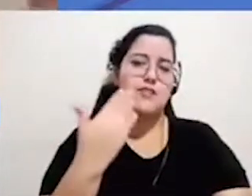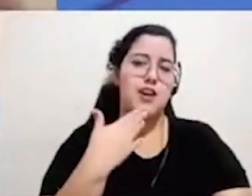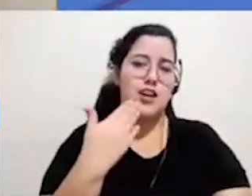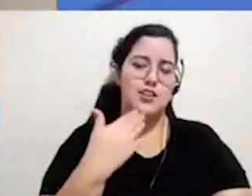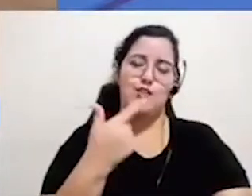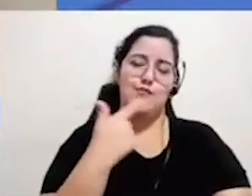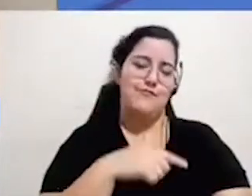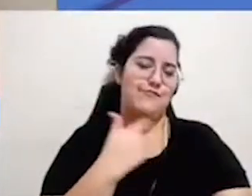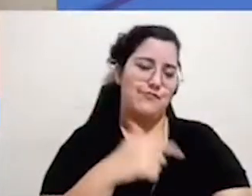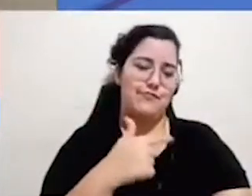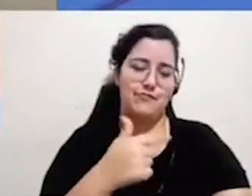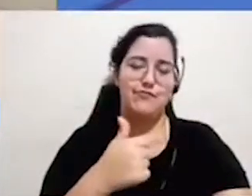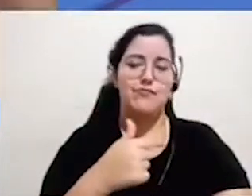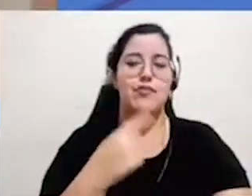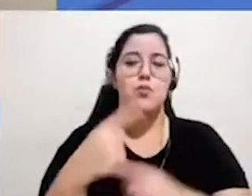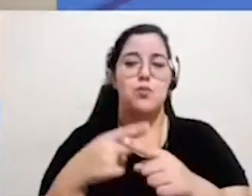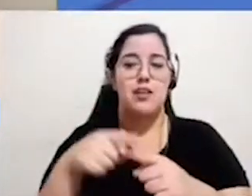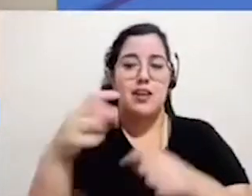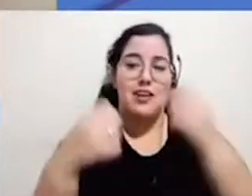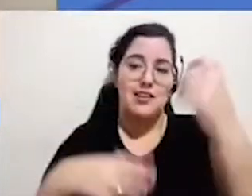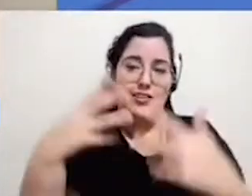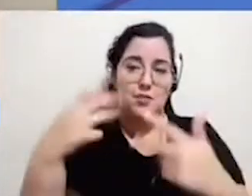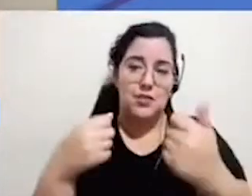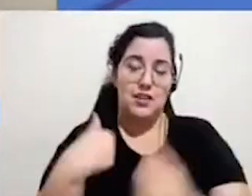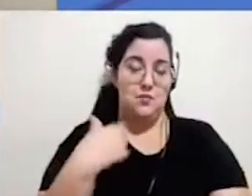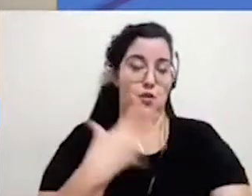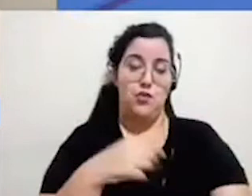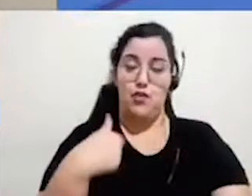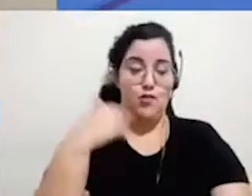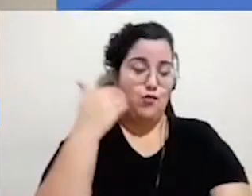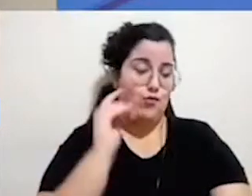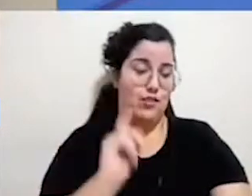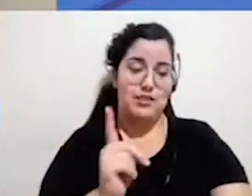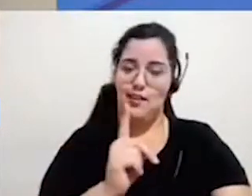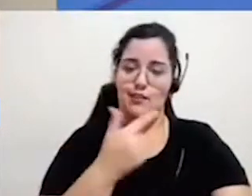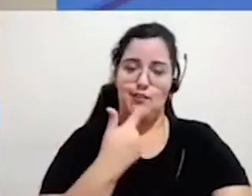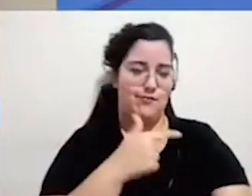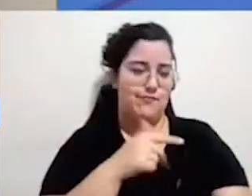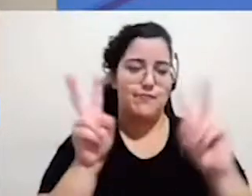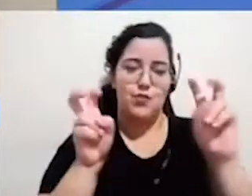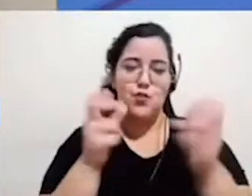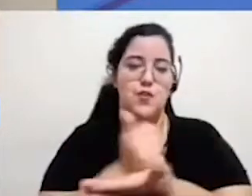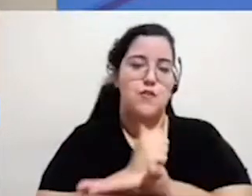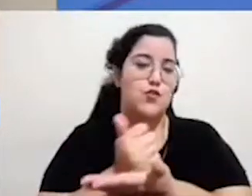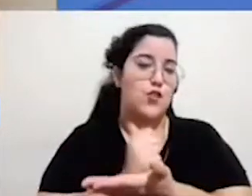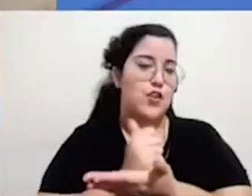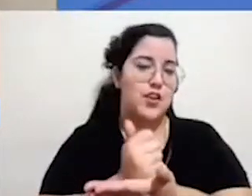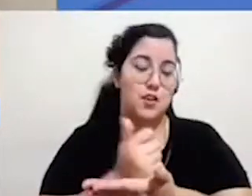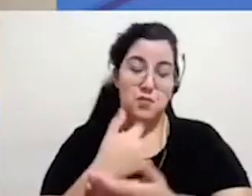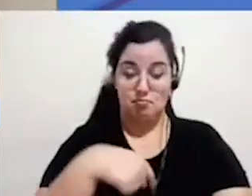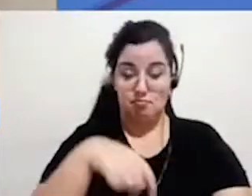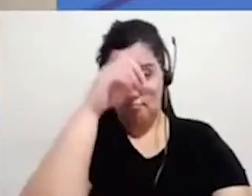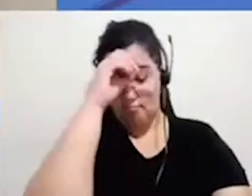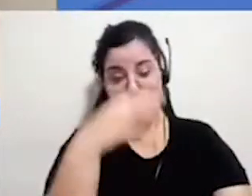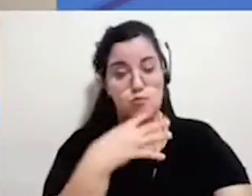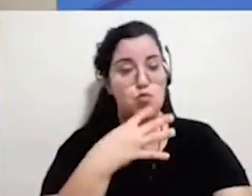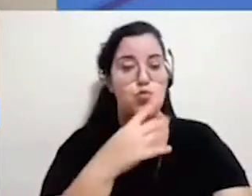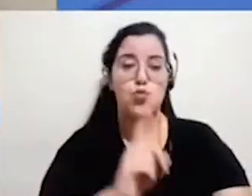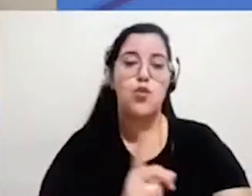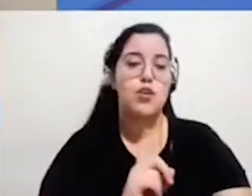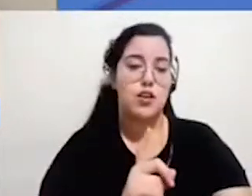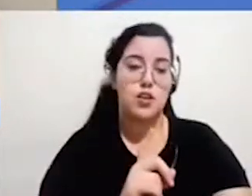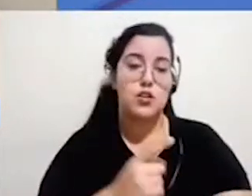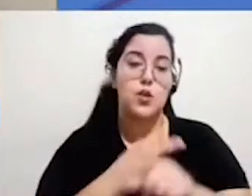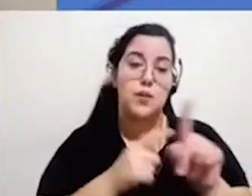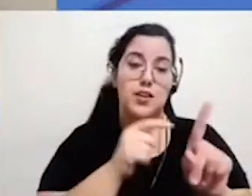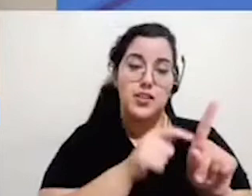sabe depois ele fica explicando, eu falei, eu não tenho que viva comigo para explicar isso, né? Mas basicamente é o seguinte: ela sabe